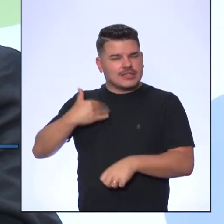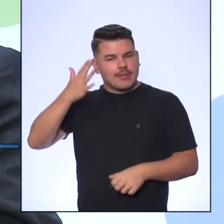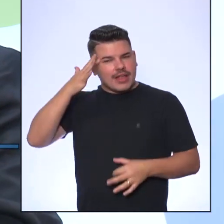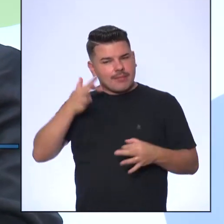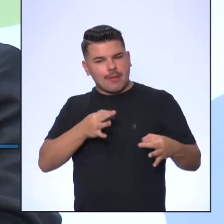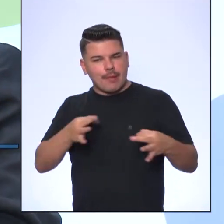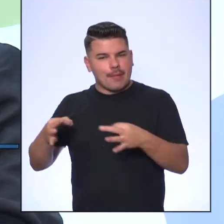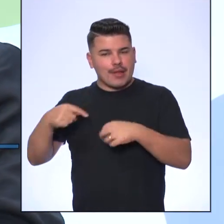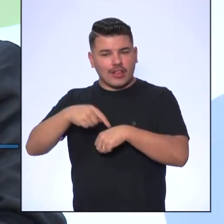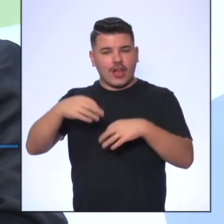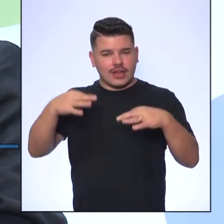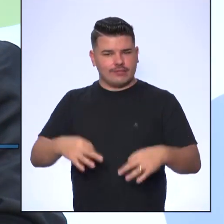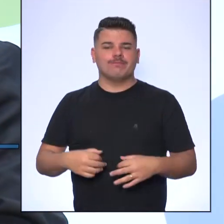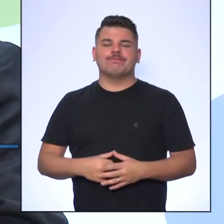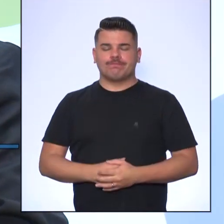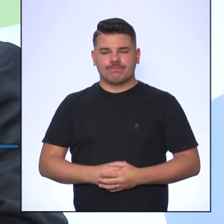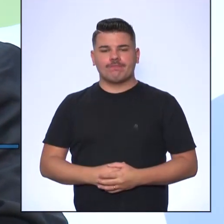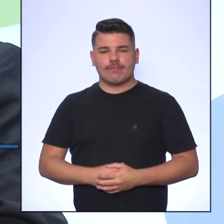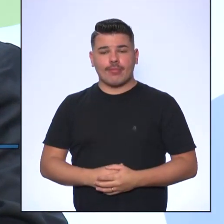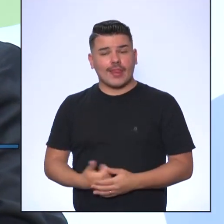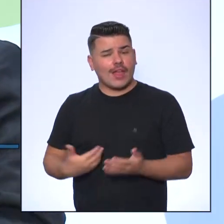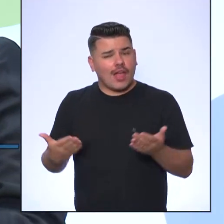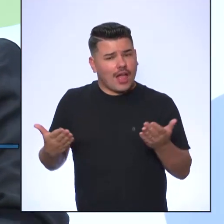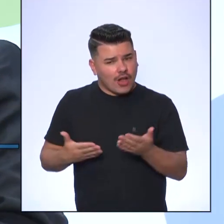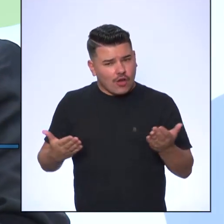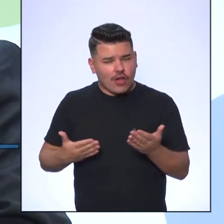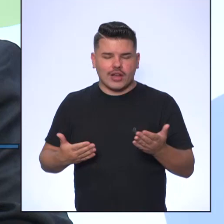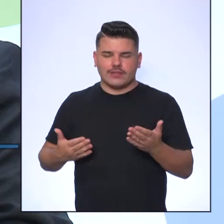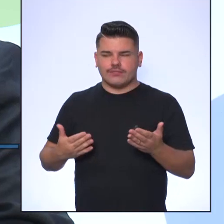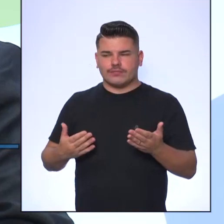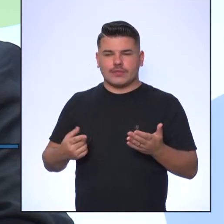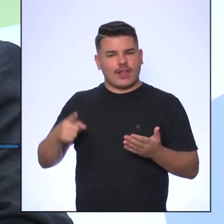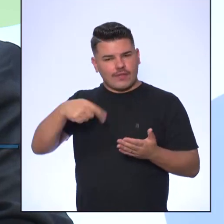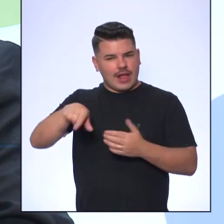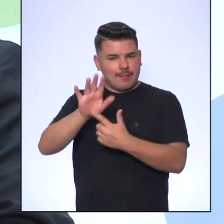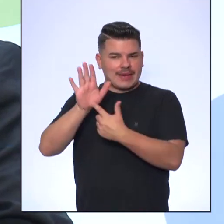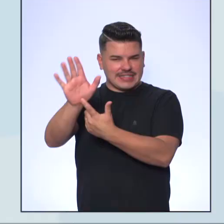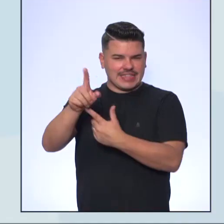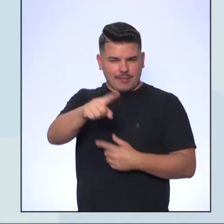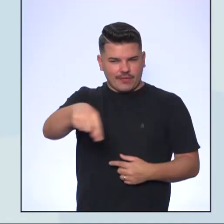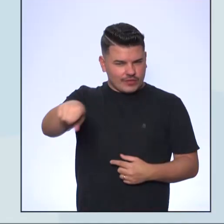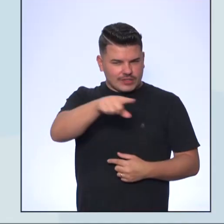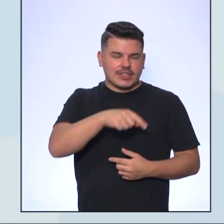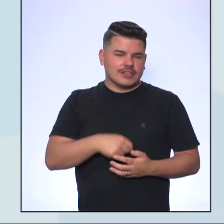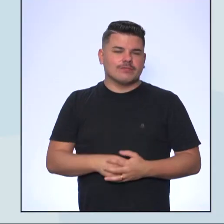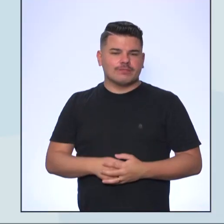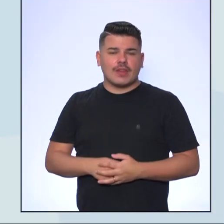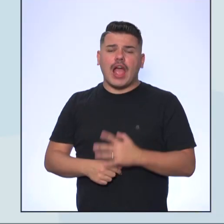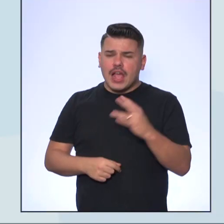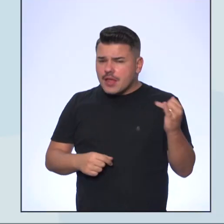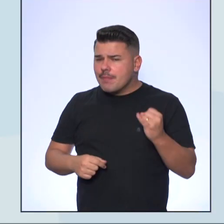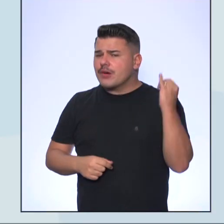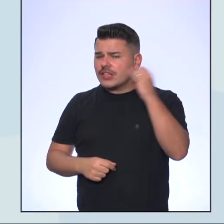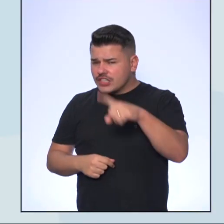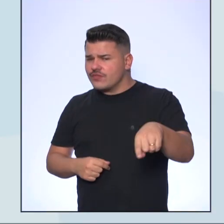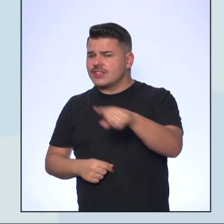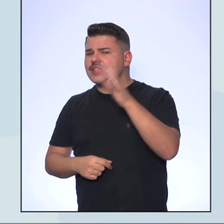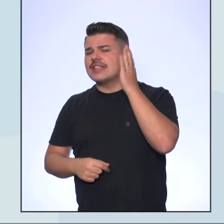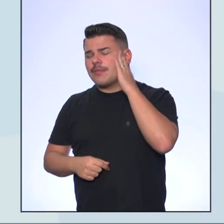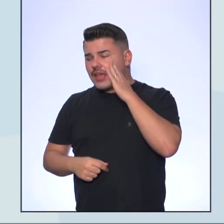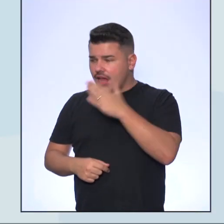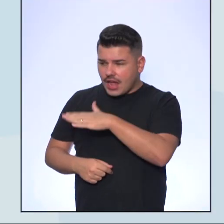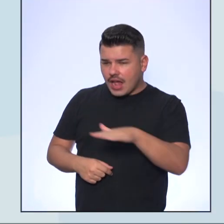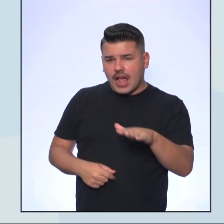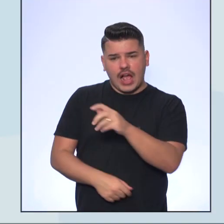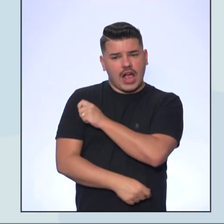hora de fazer. Agora, eu queria aqui, voltando para a apresentação, certo? Acho que é super importante que vocês, alunos,